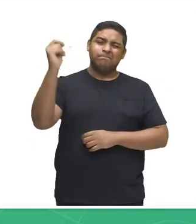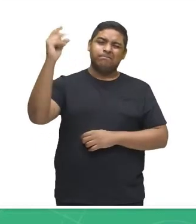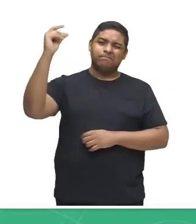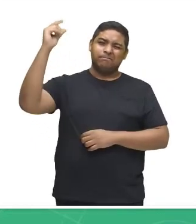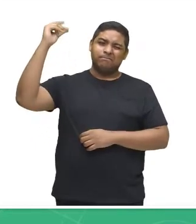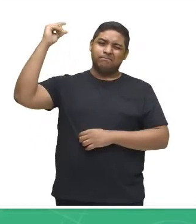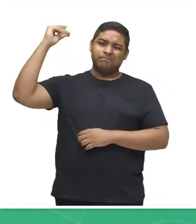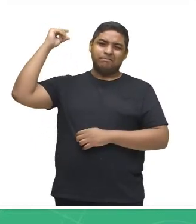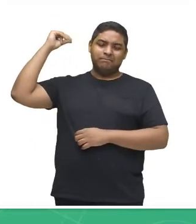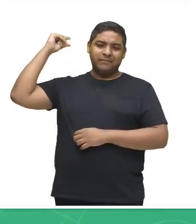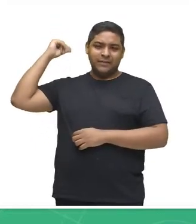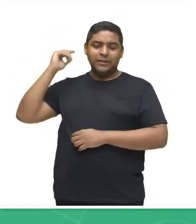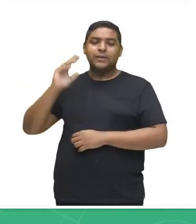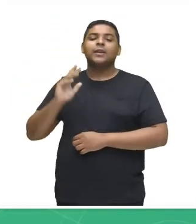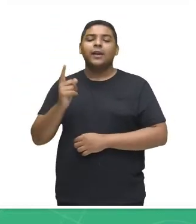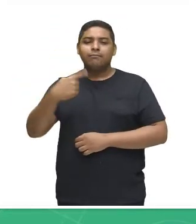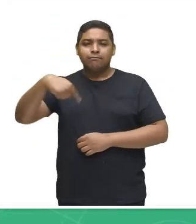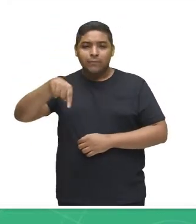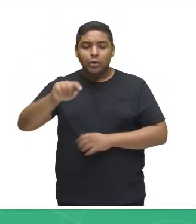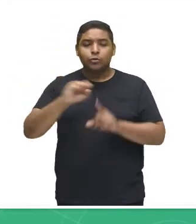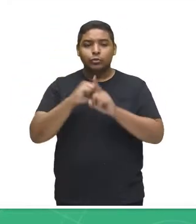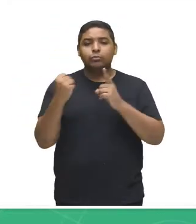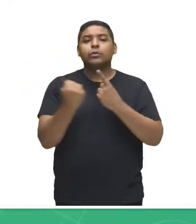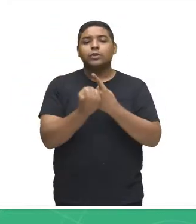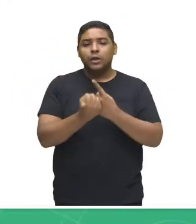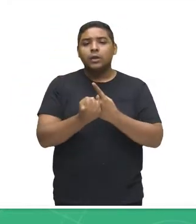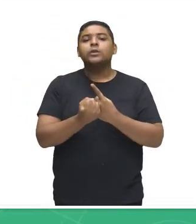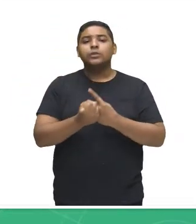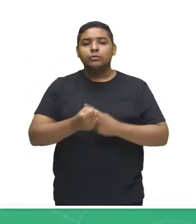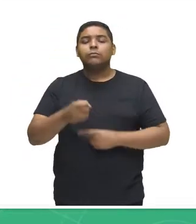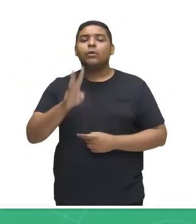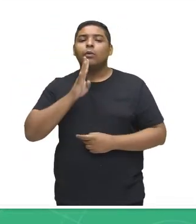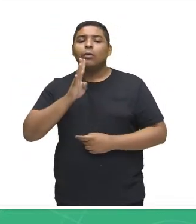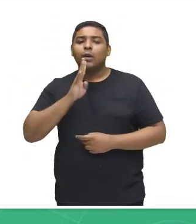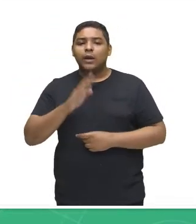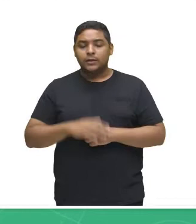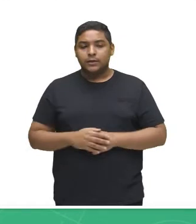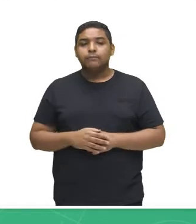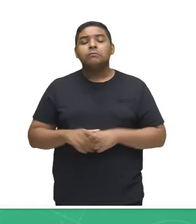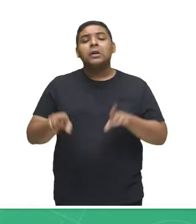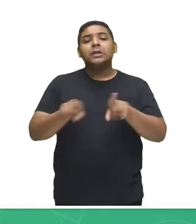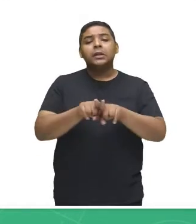tem conhecimento, também chamada de Lei de Talião. Por quê? Porque vejam bem,